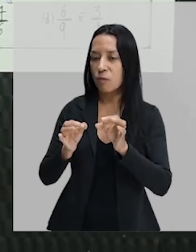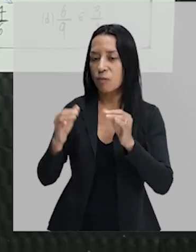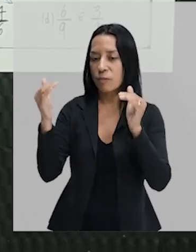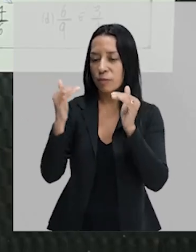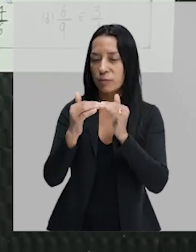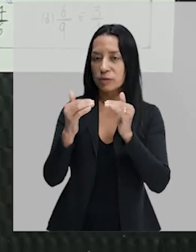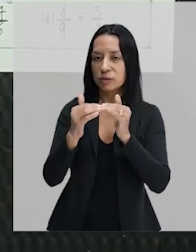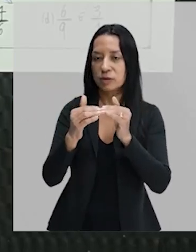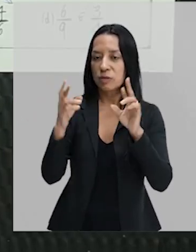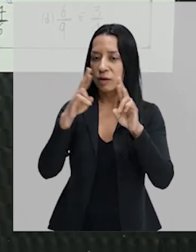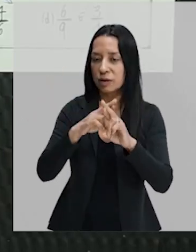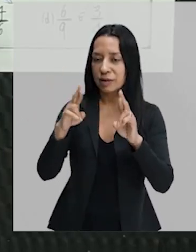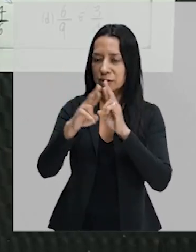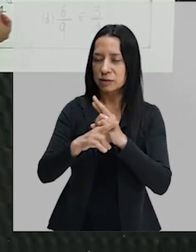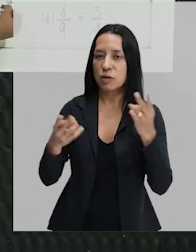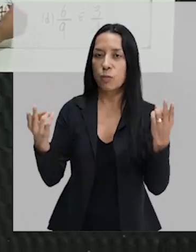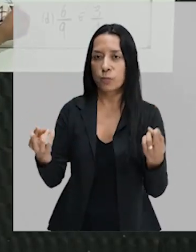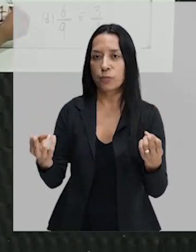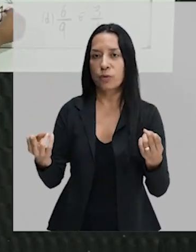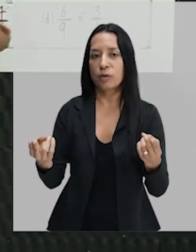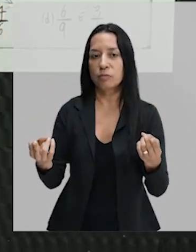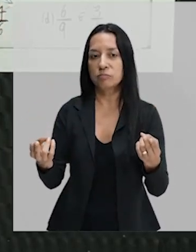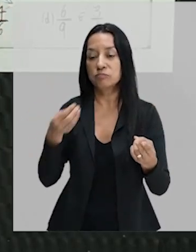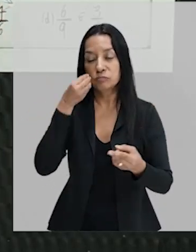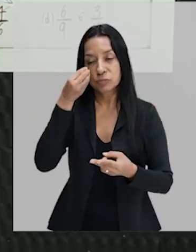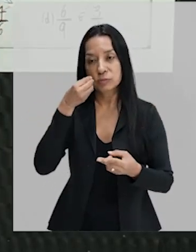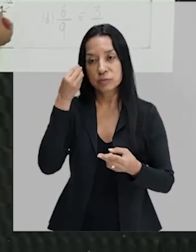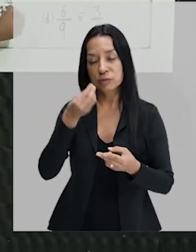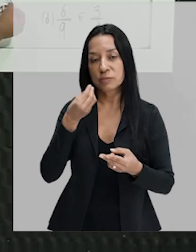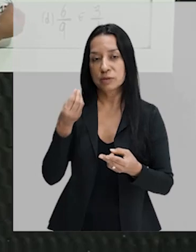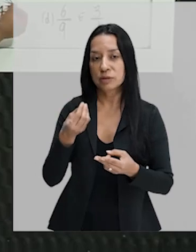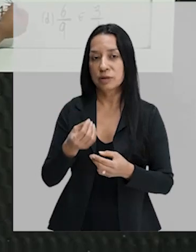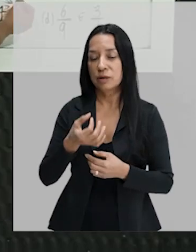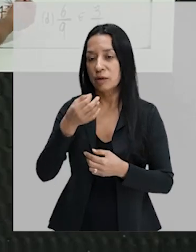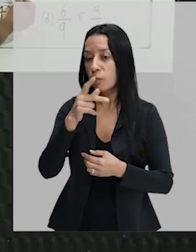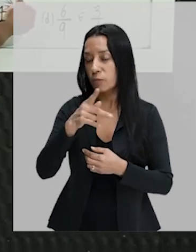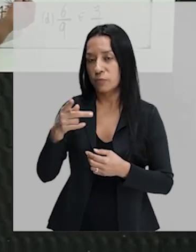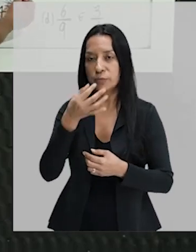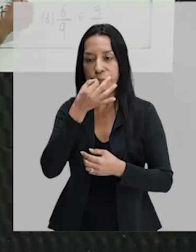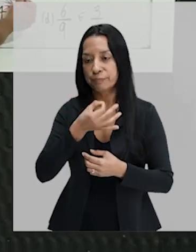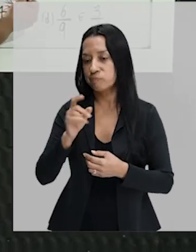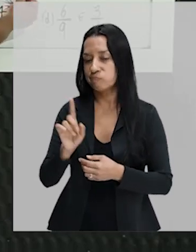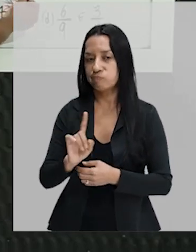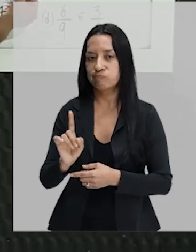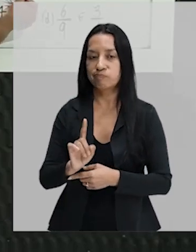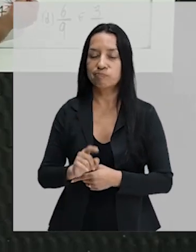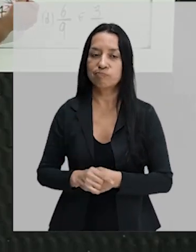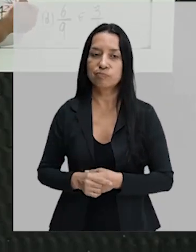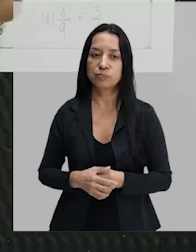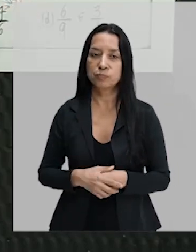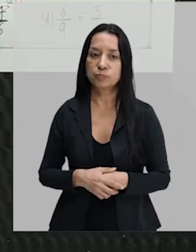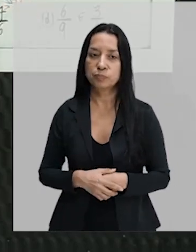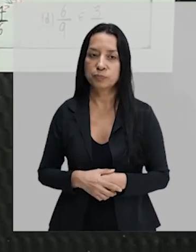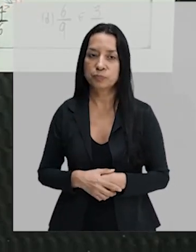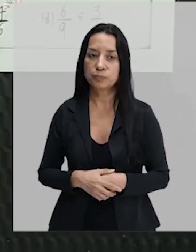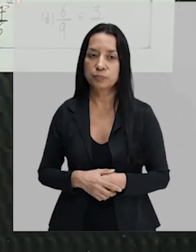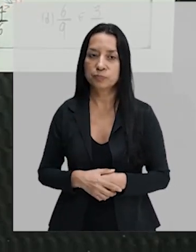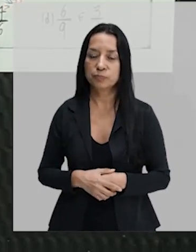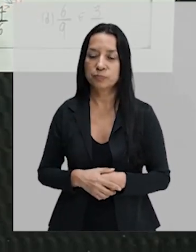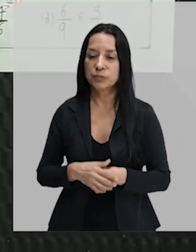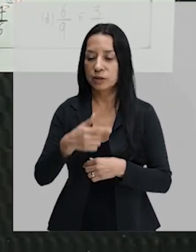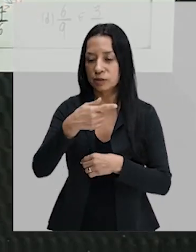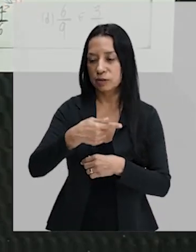Vamos testar. Eu acho que não. Porque veja só, se multiplicar 7 por 7, vai dar 49, né? E se